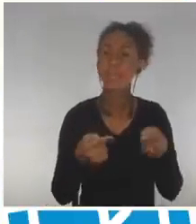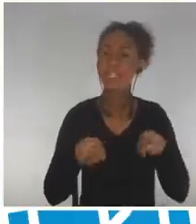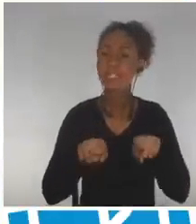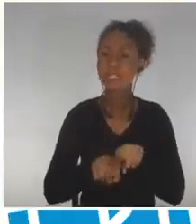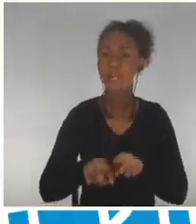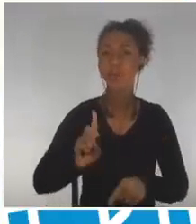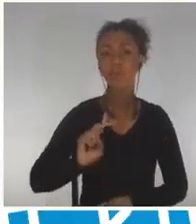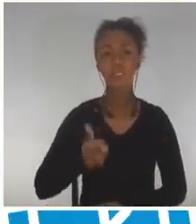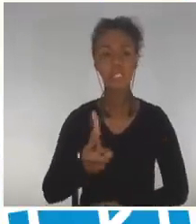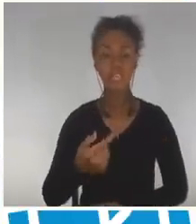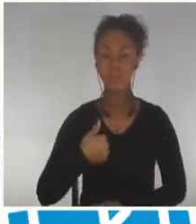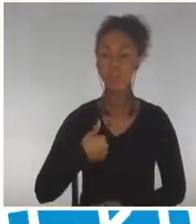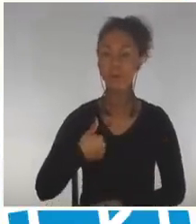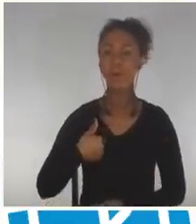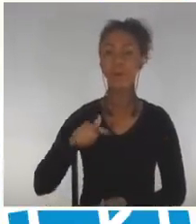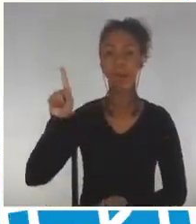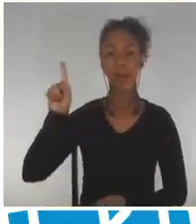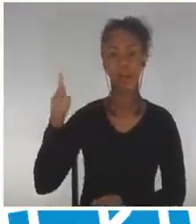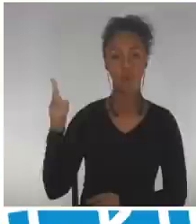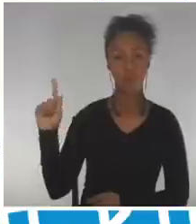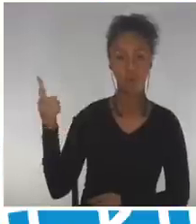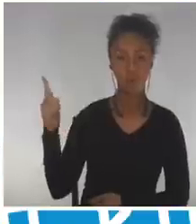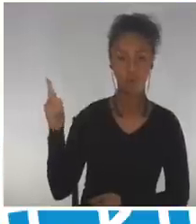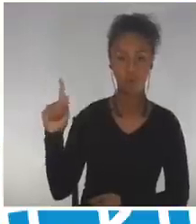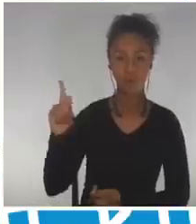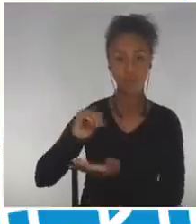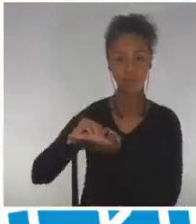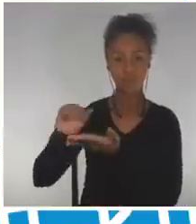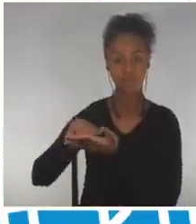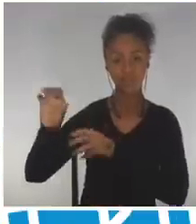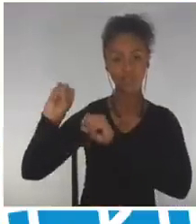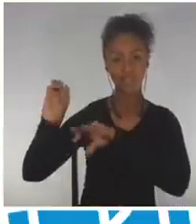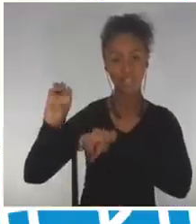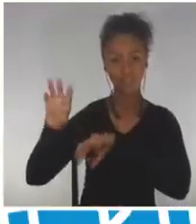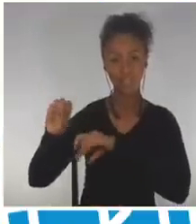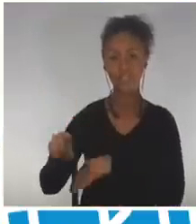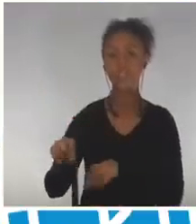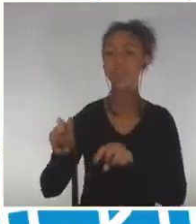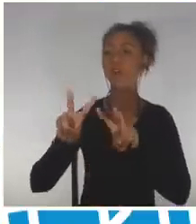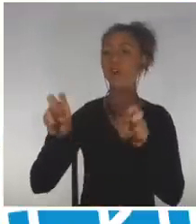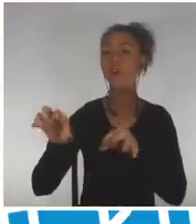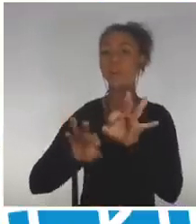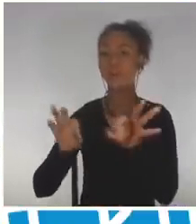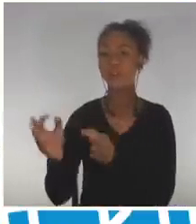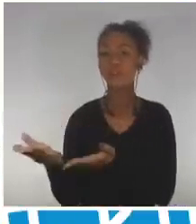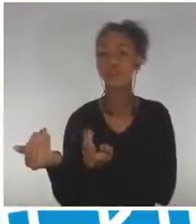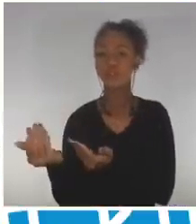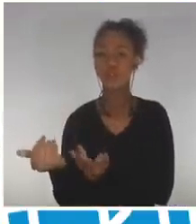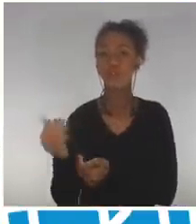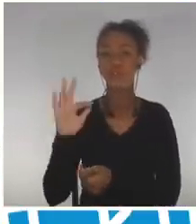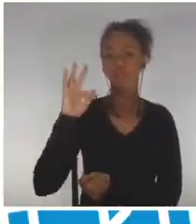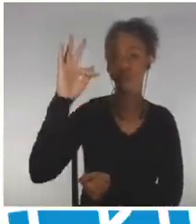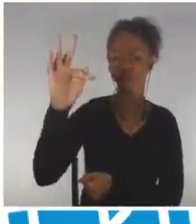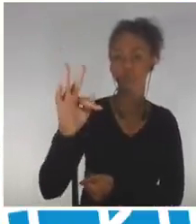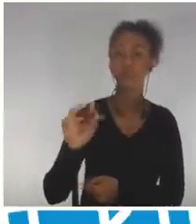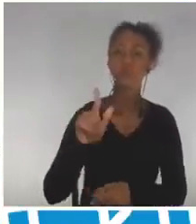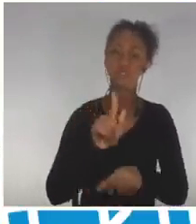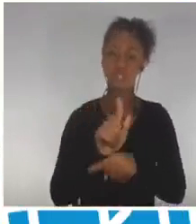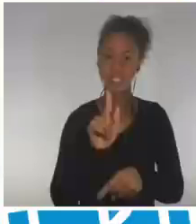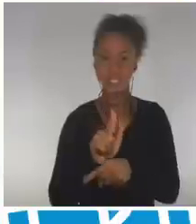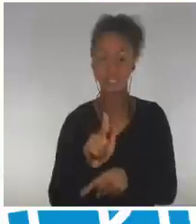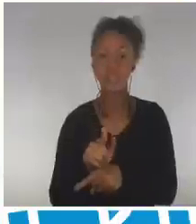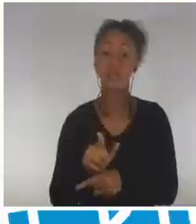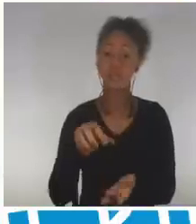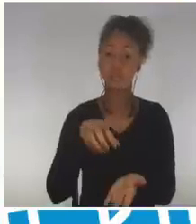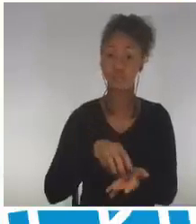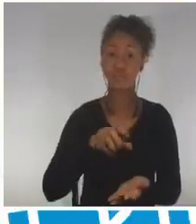de Educação em Goiás, com o Jovem de Futuro, o Circuito de Gestão. O Instituto Unibanco foi um